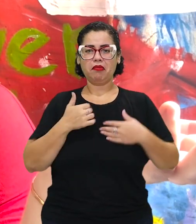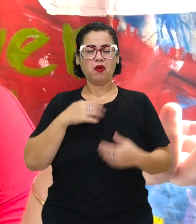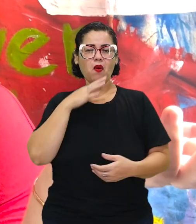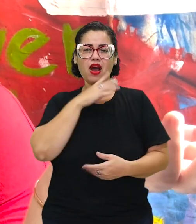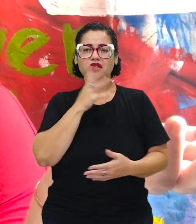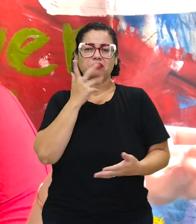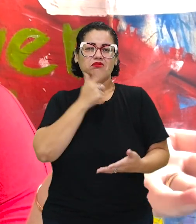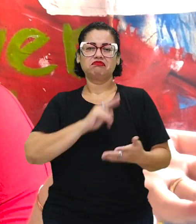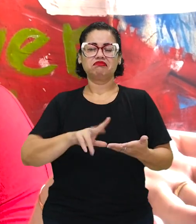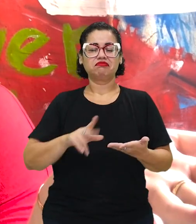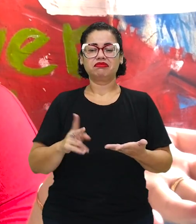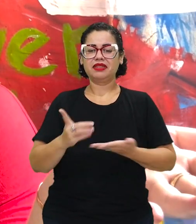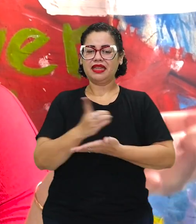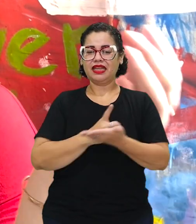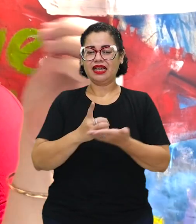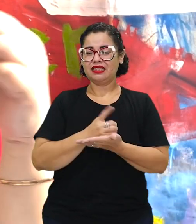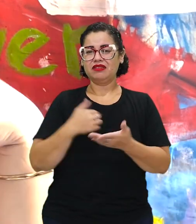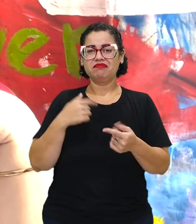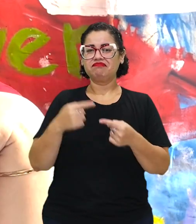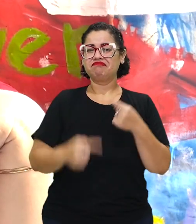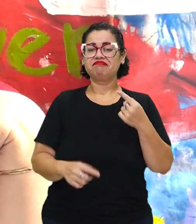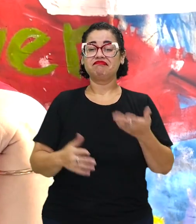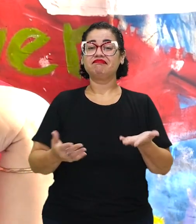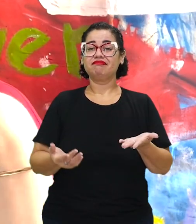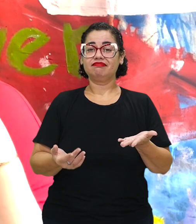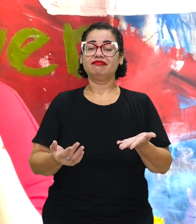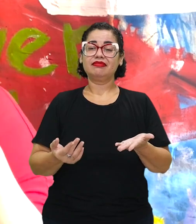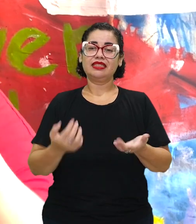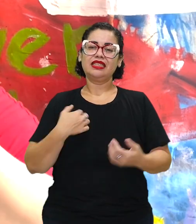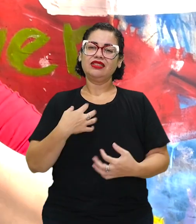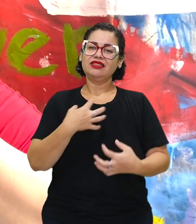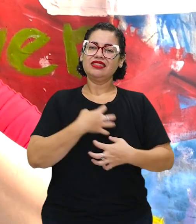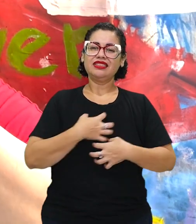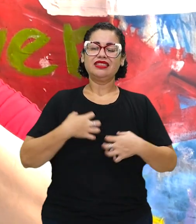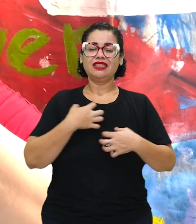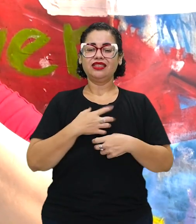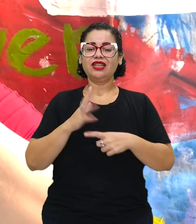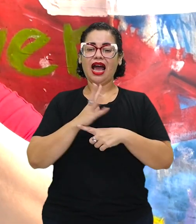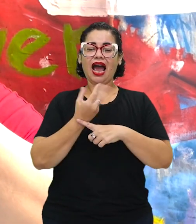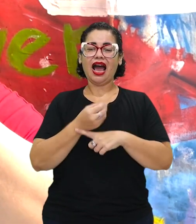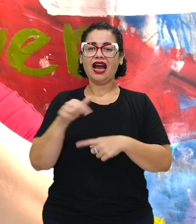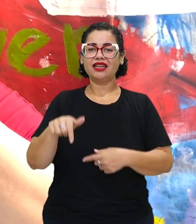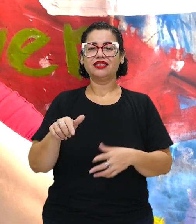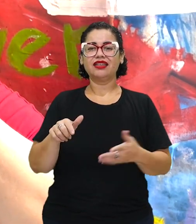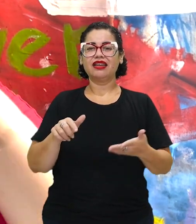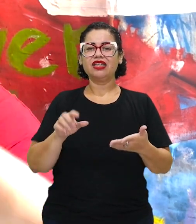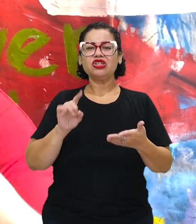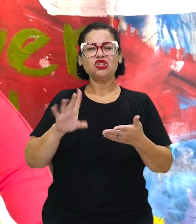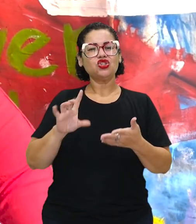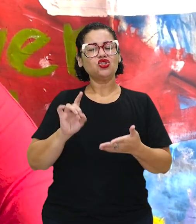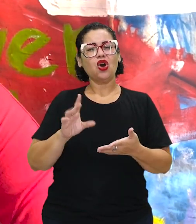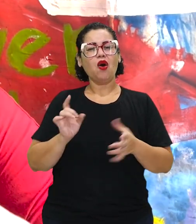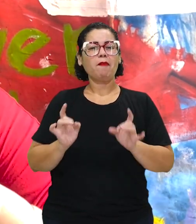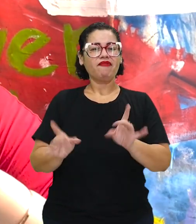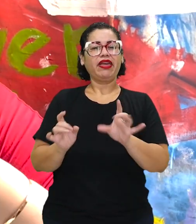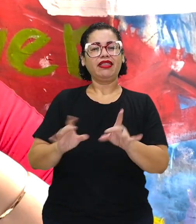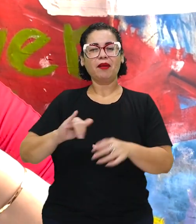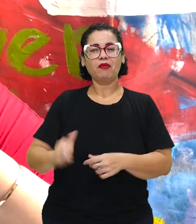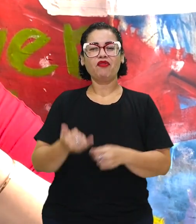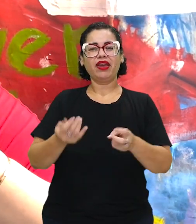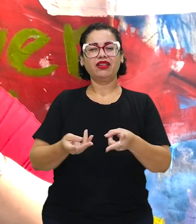não era aquilo que estava bonito. Porque eu tinha a impressão de que a arte não era apenas para